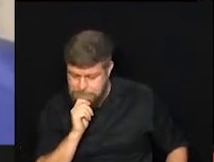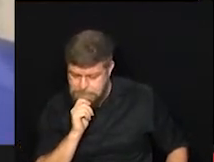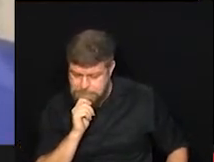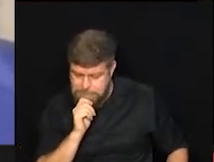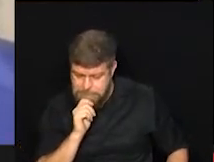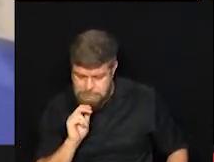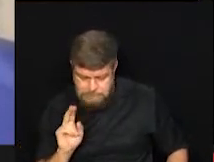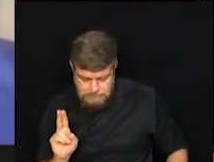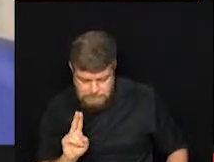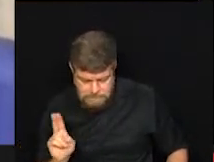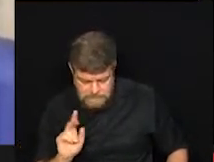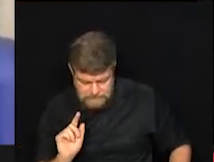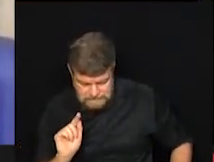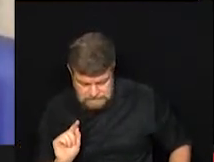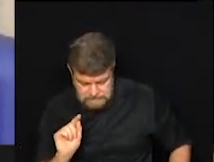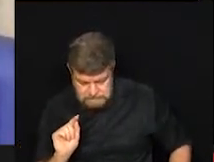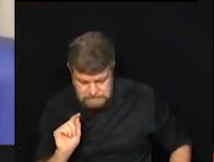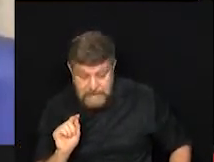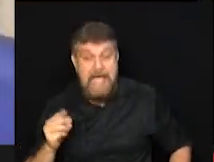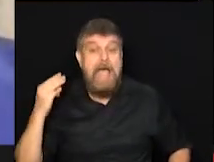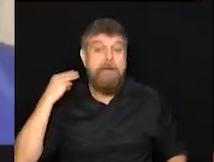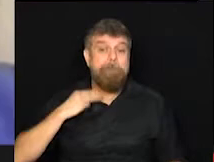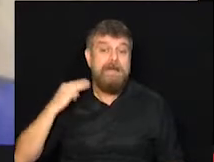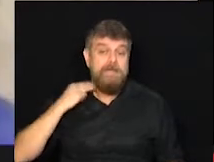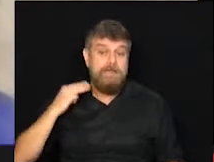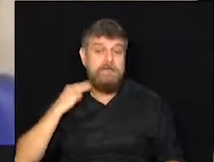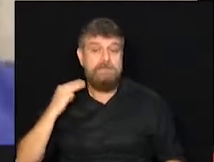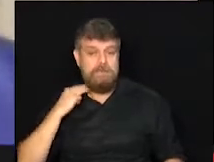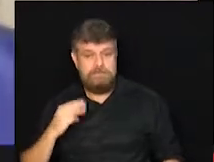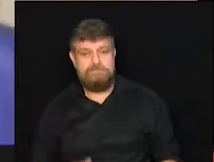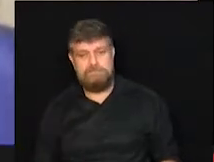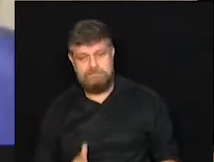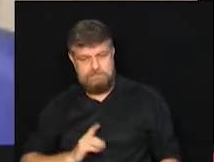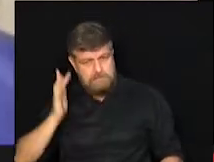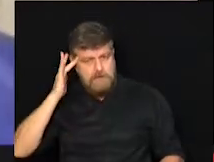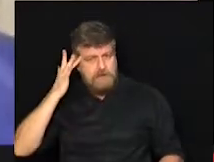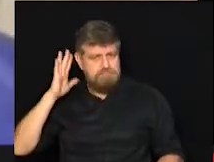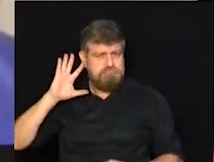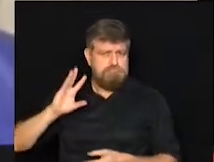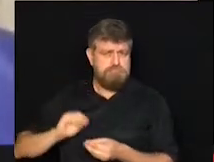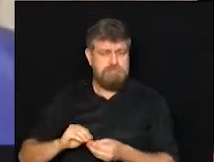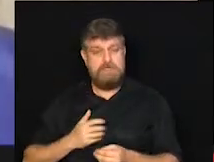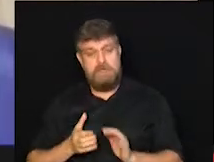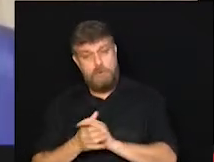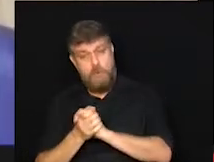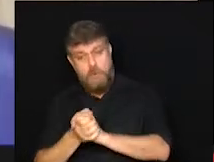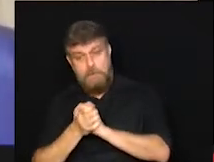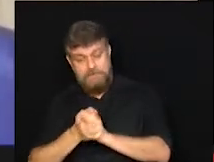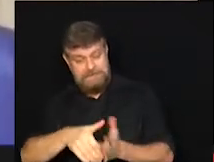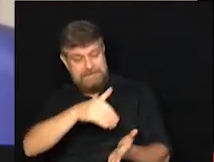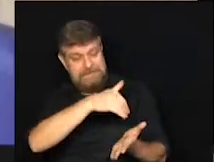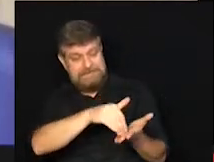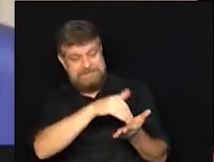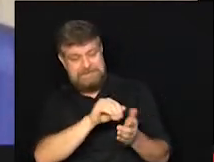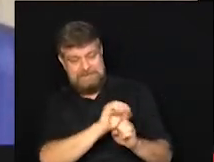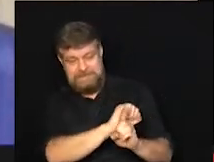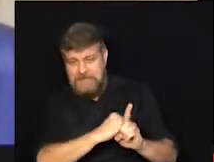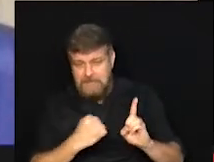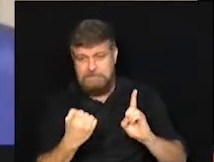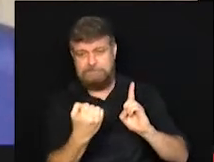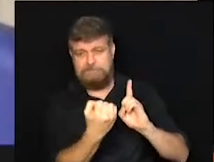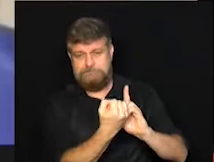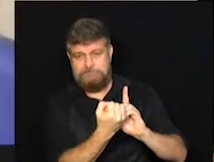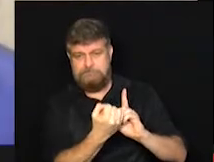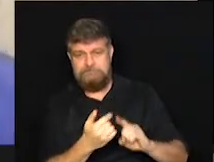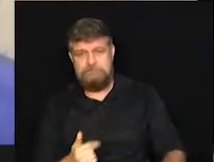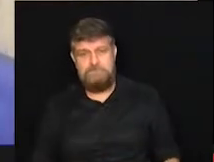quem mais está aqui? Isso, a vereadora Mariana Conte, acho que é isso. Quero cumprimentar a secretária, Vandecleia,